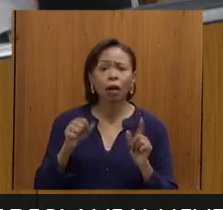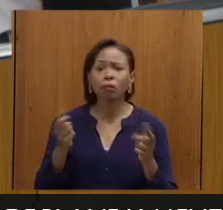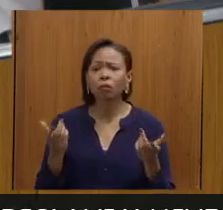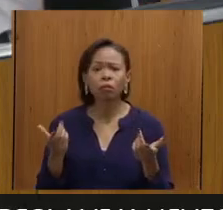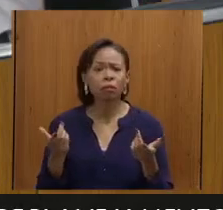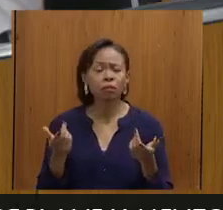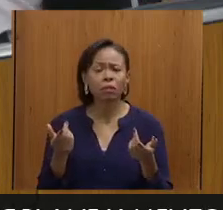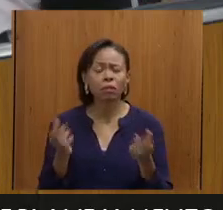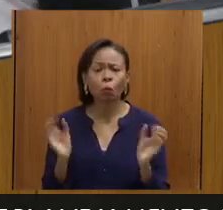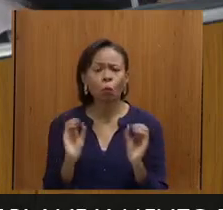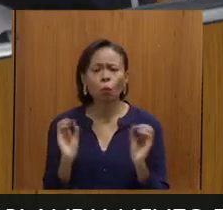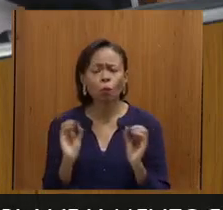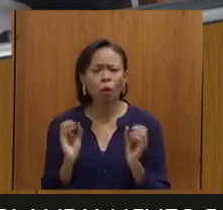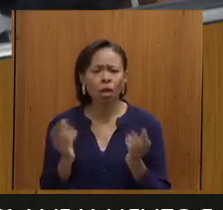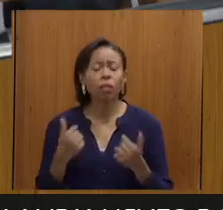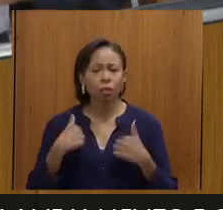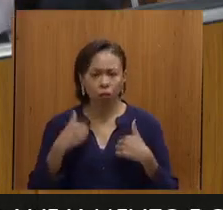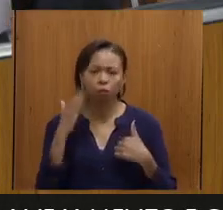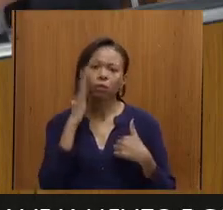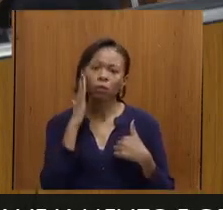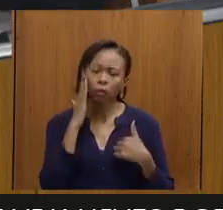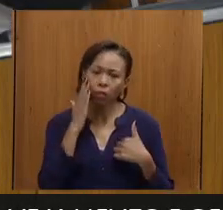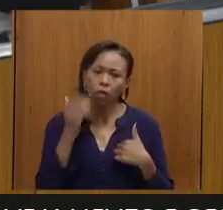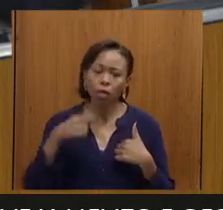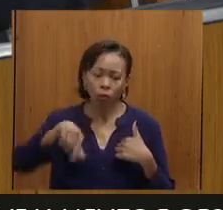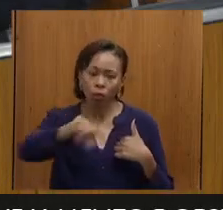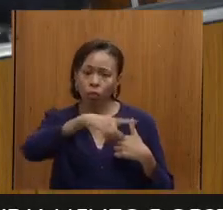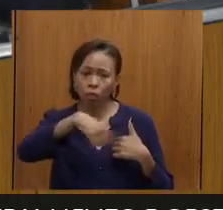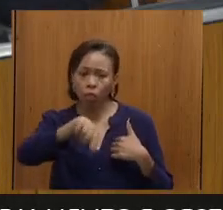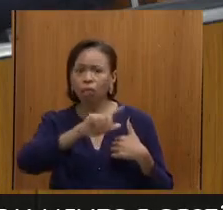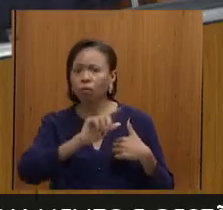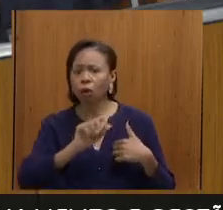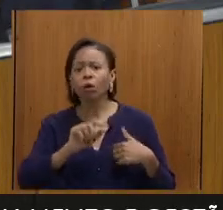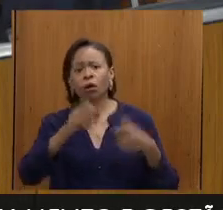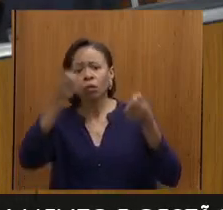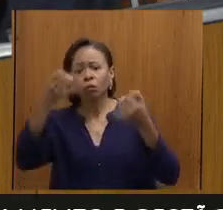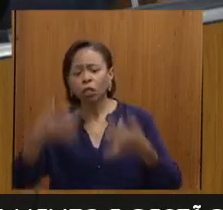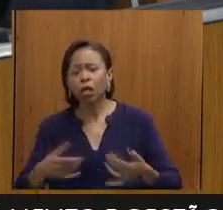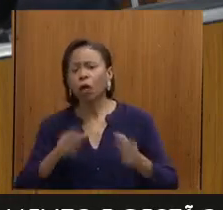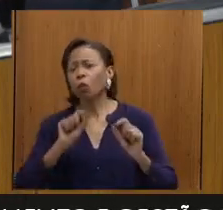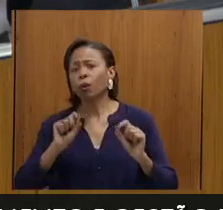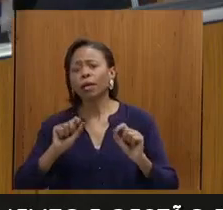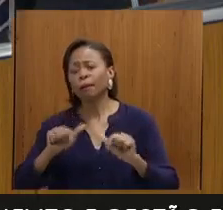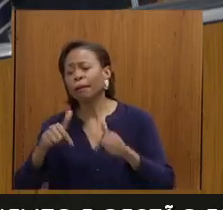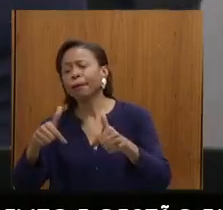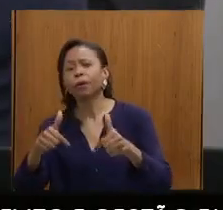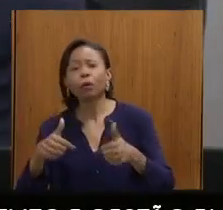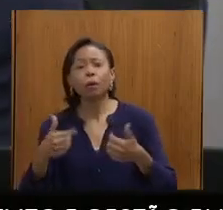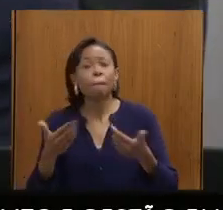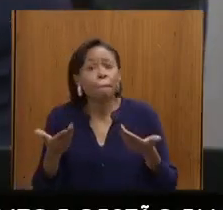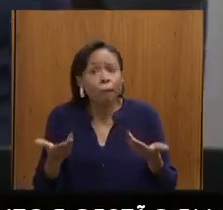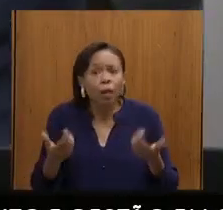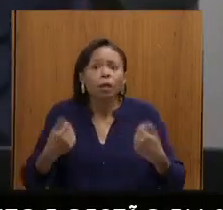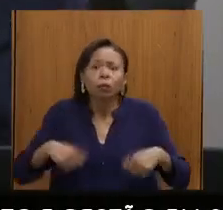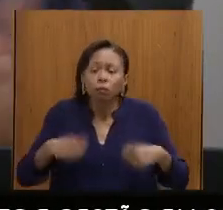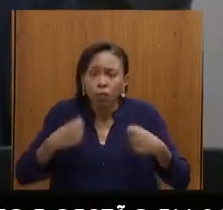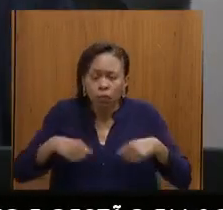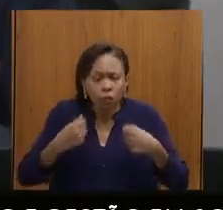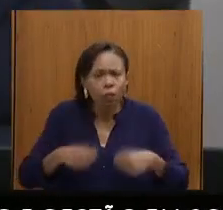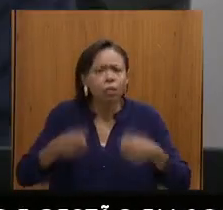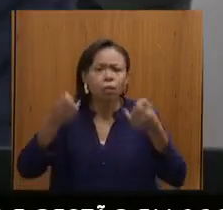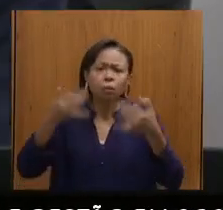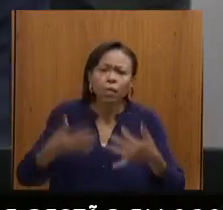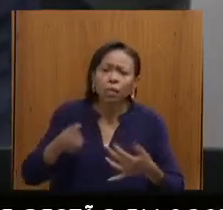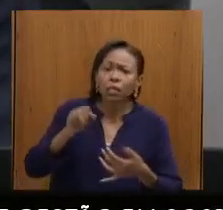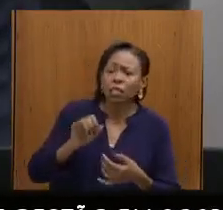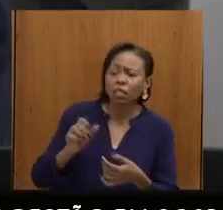Eu sei que os comprometentes é vão dizer o que vão fazer, se não vão fazer. mas eu acho que merece, pelo menos, fala que ruim,